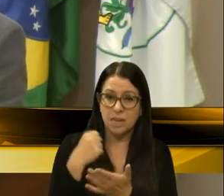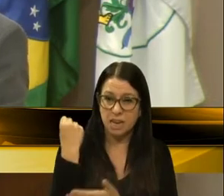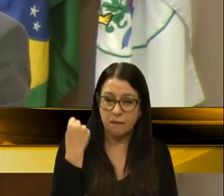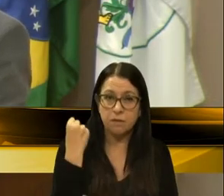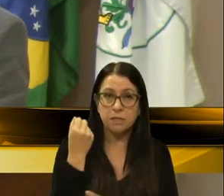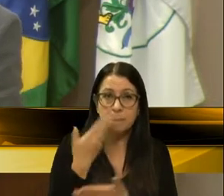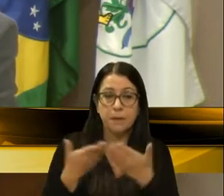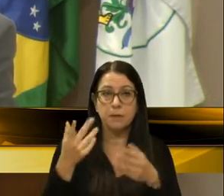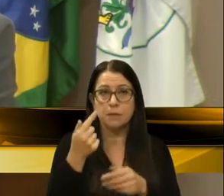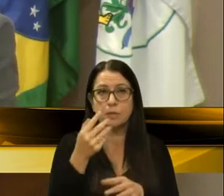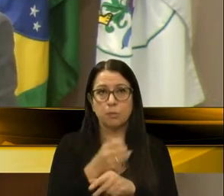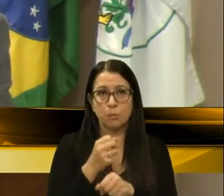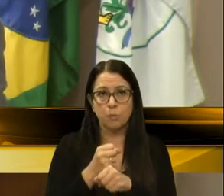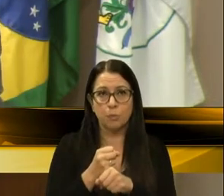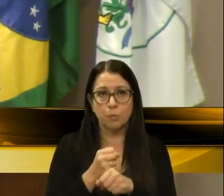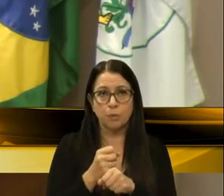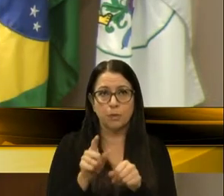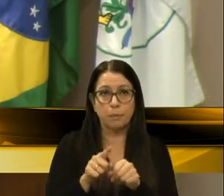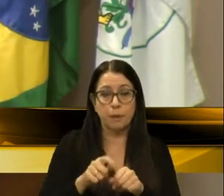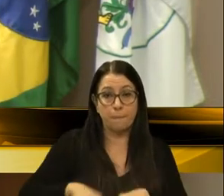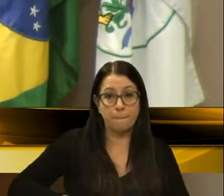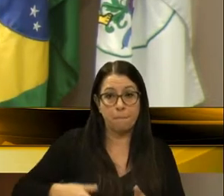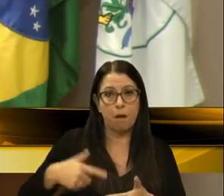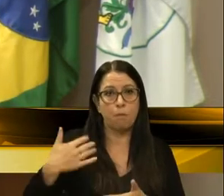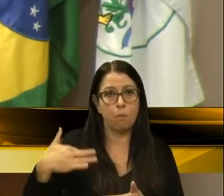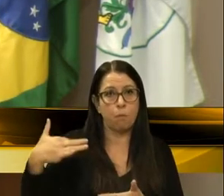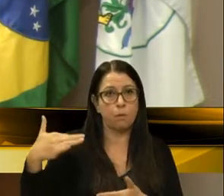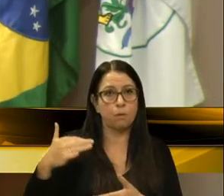7 pontos na carteira e ainda pesa no bolso da pessoa,